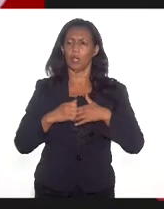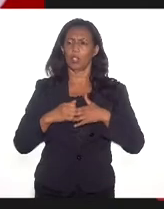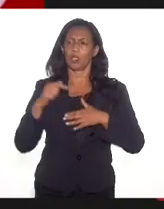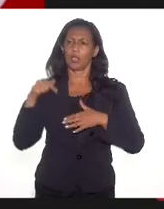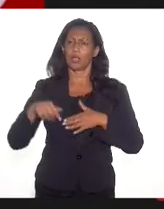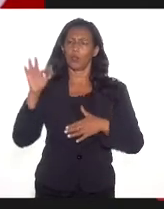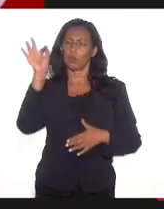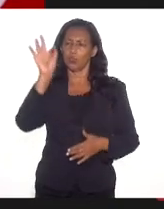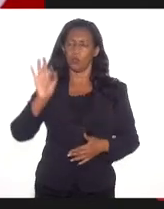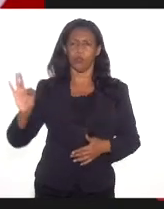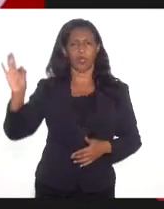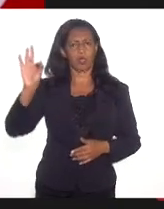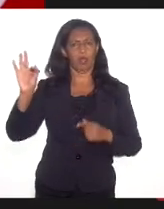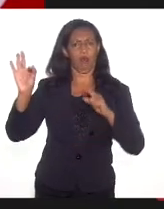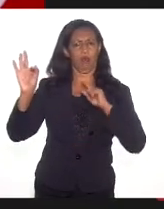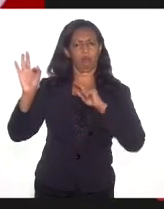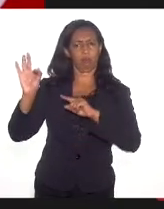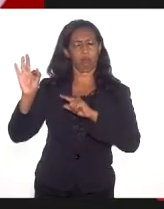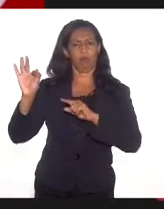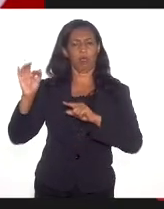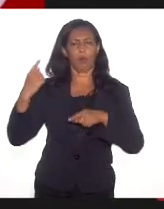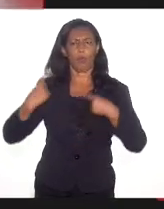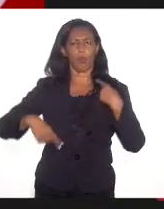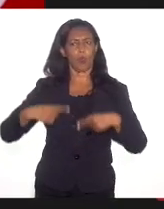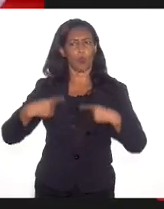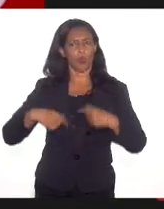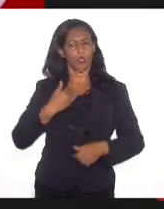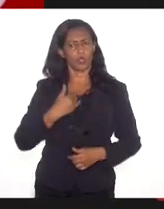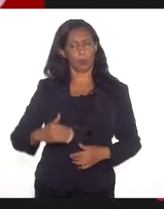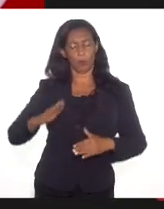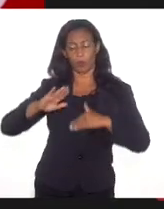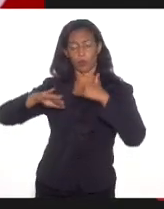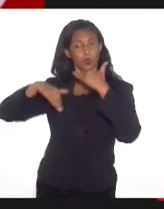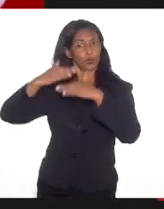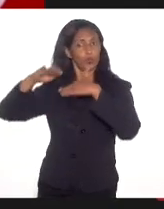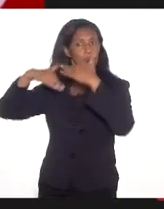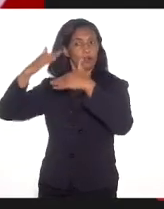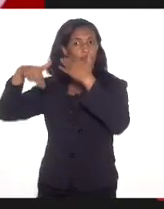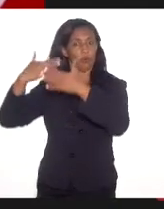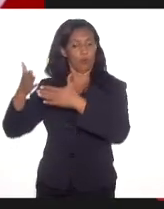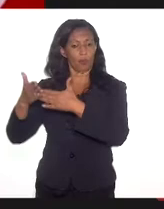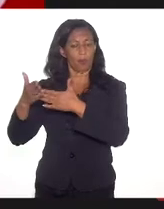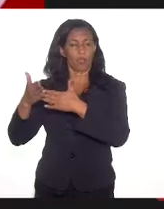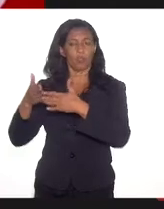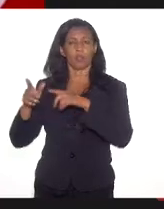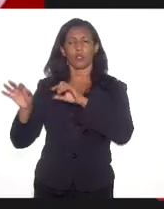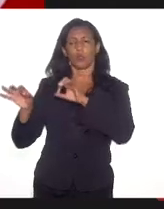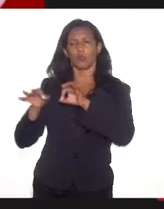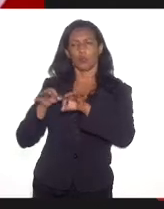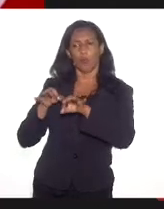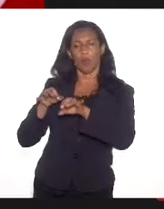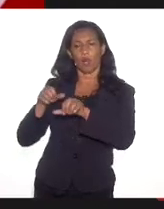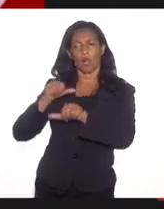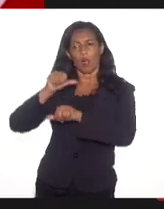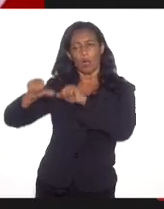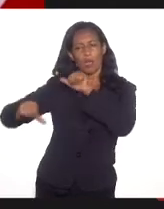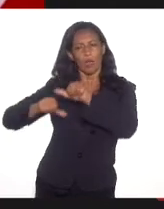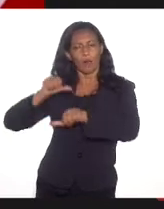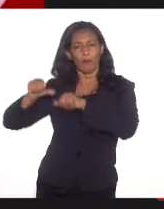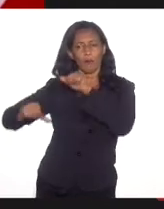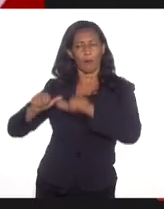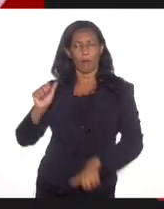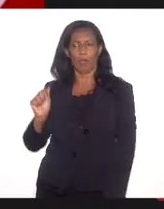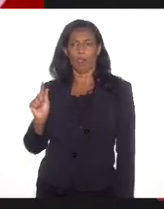federal né de políticas públicas de fomento e desenvolvimento da reforma agrária e da agricultura familiar